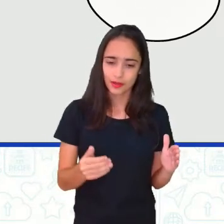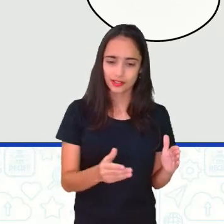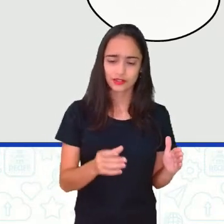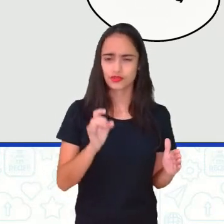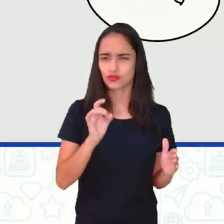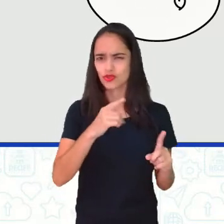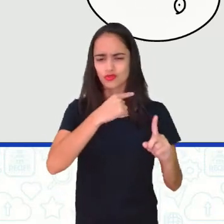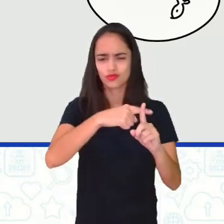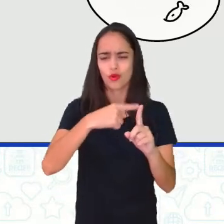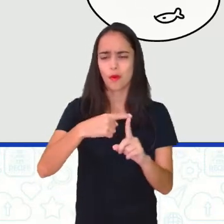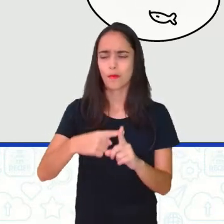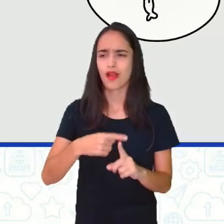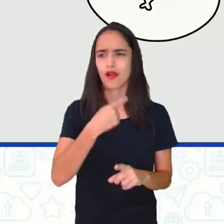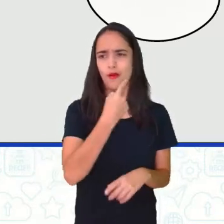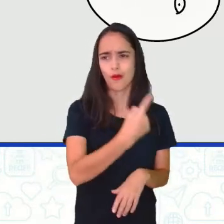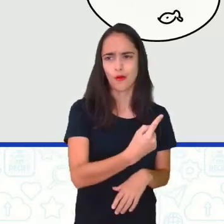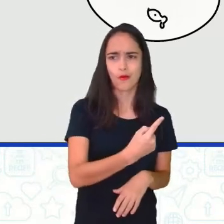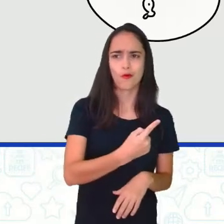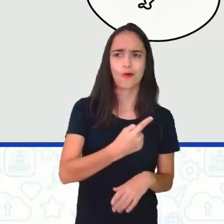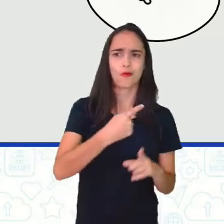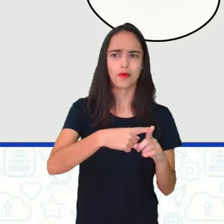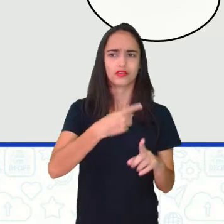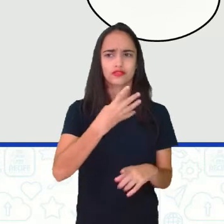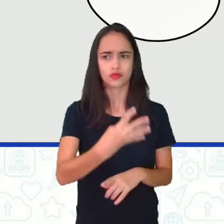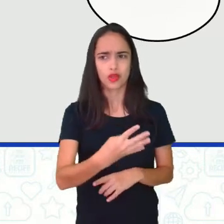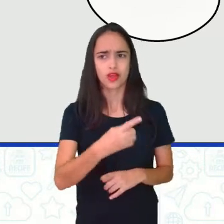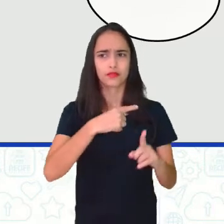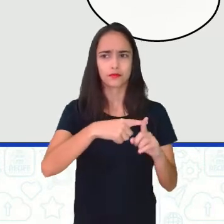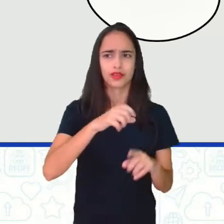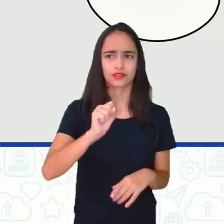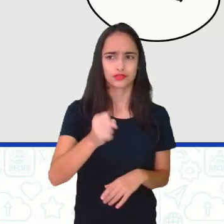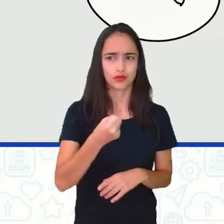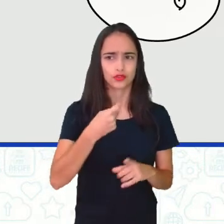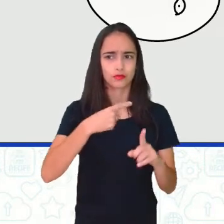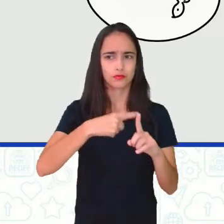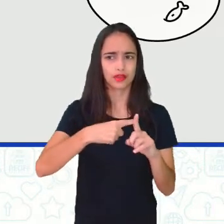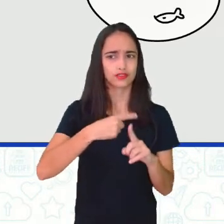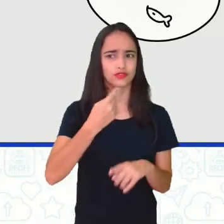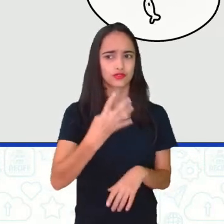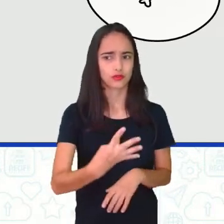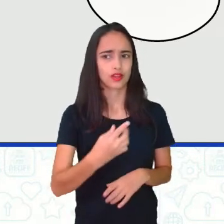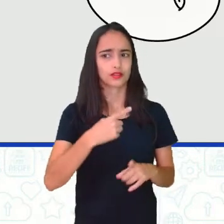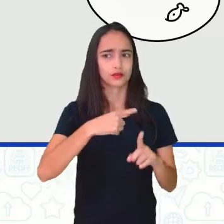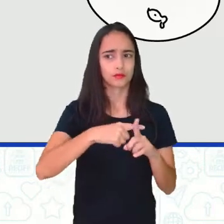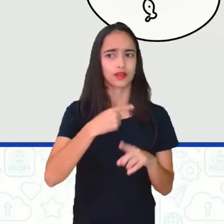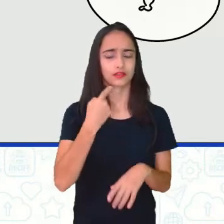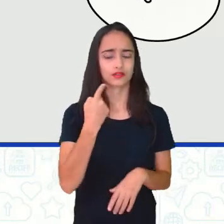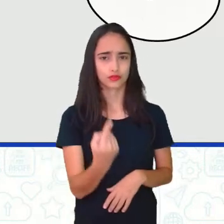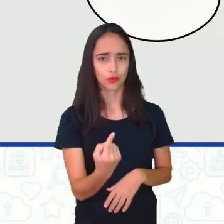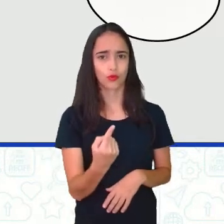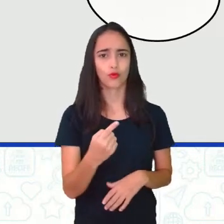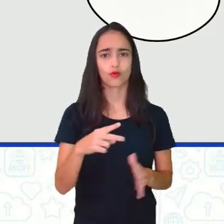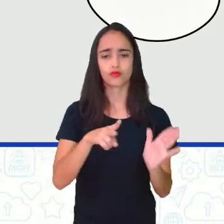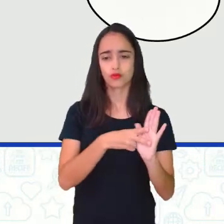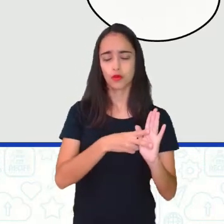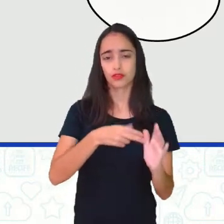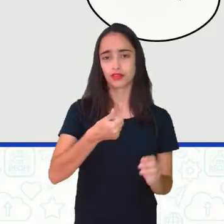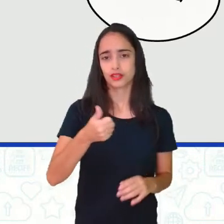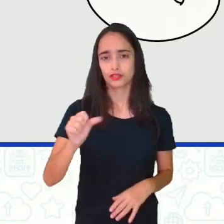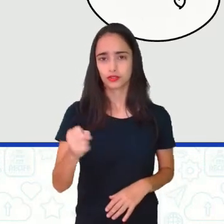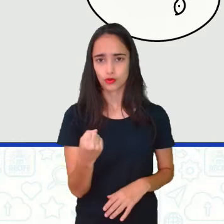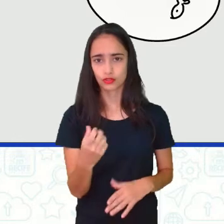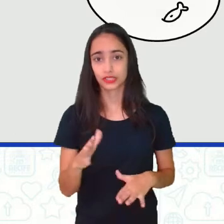5. 5 mais 8, 13. 13 mais 4, 17 mais 1, 18.